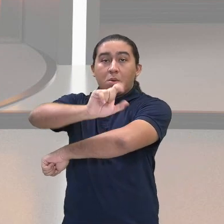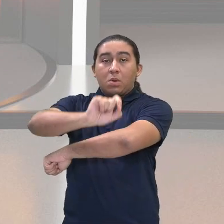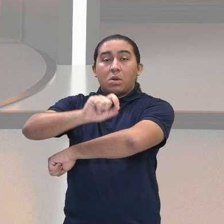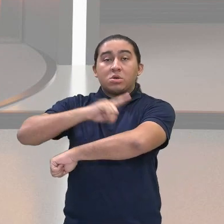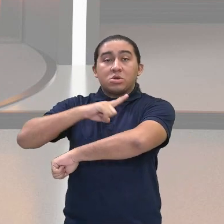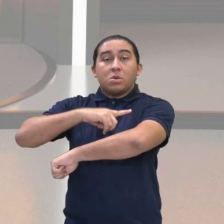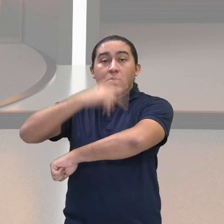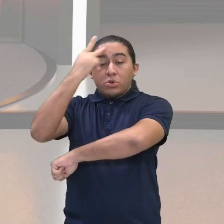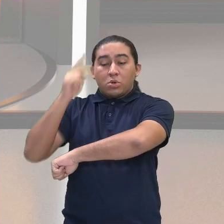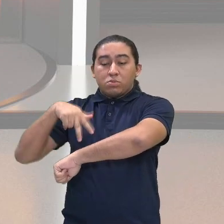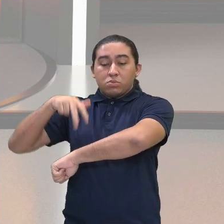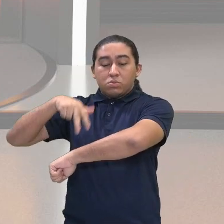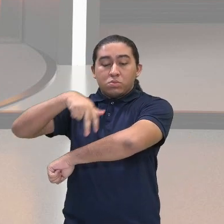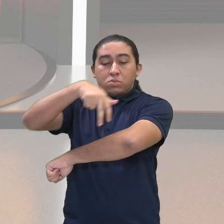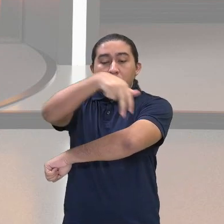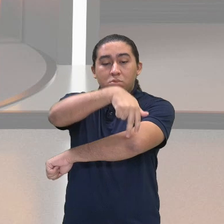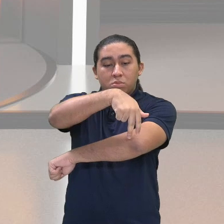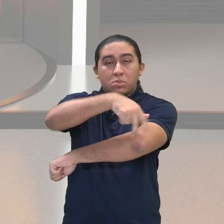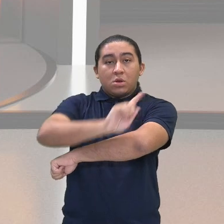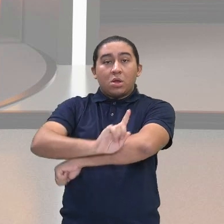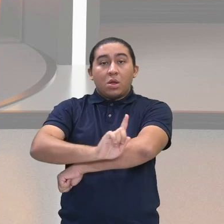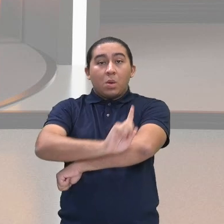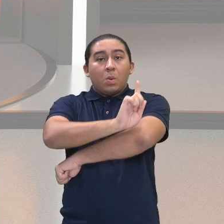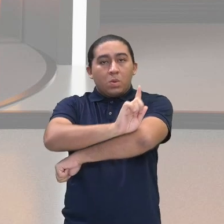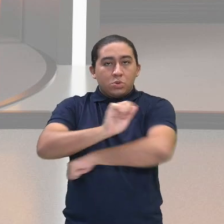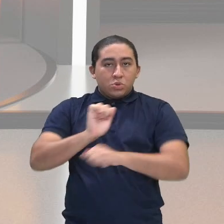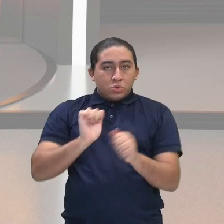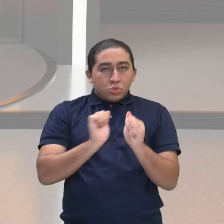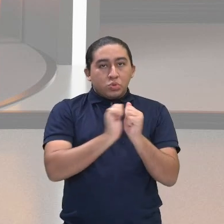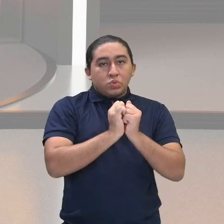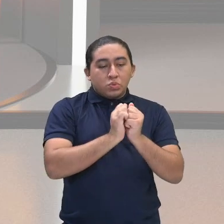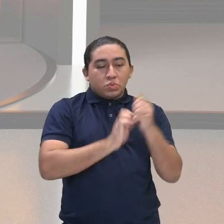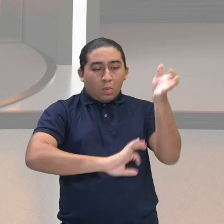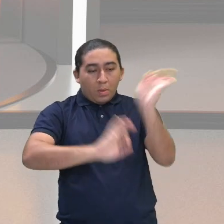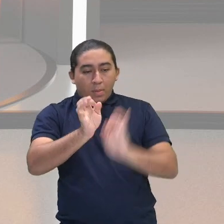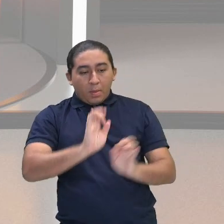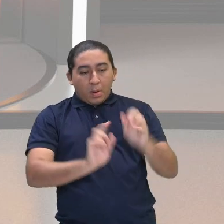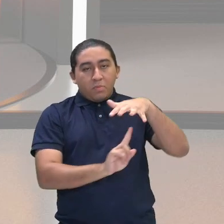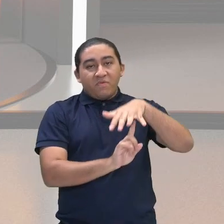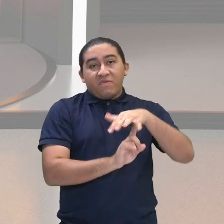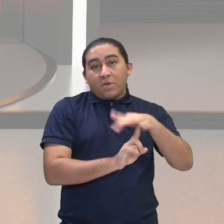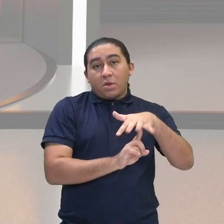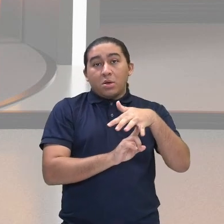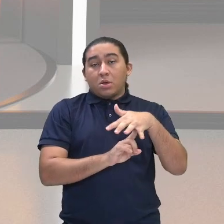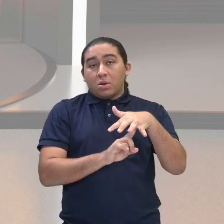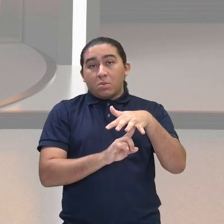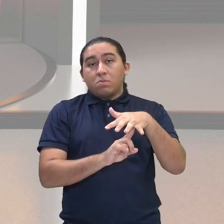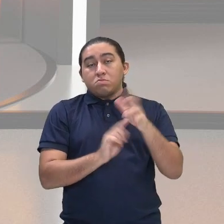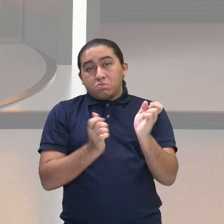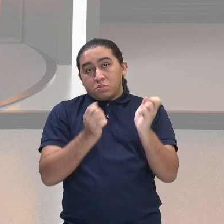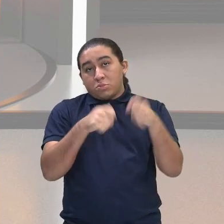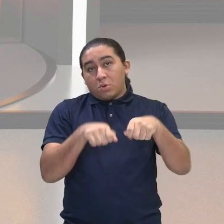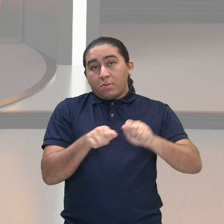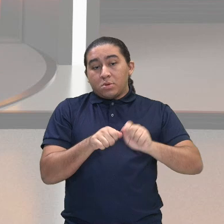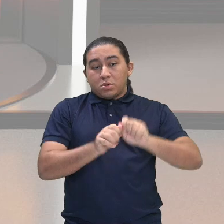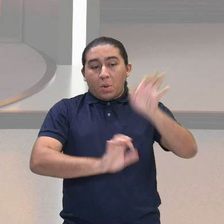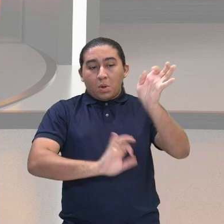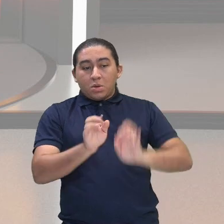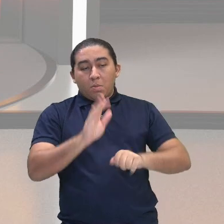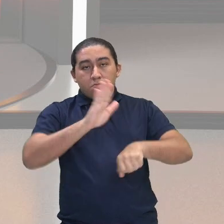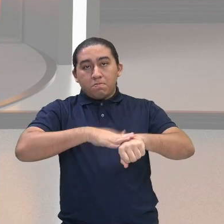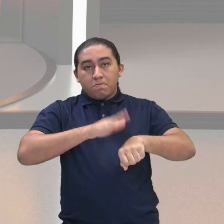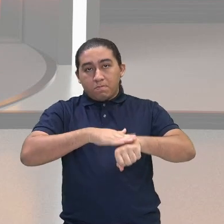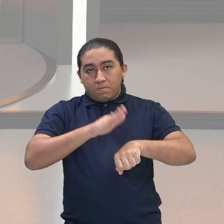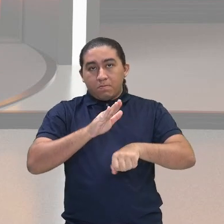essas localizações, se encontrassem ali e montassem feiras ao ar livre, tá bom? Então, esses